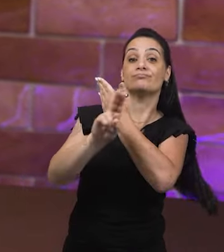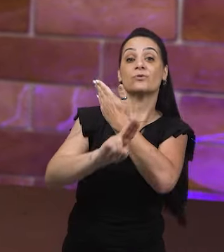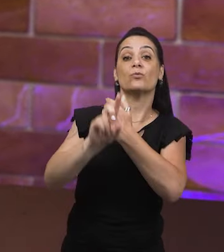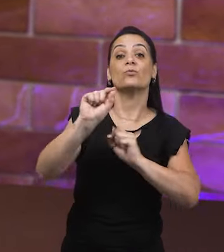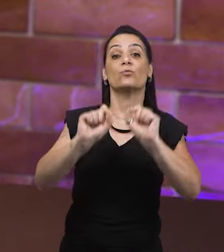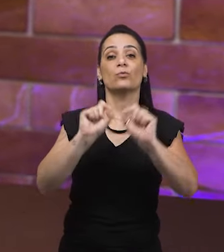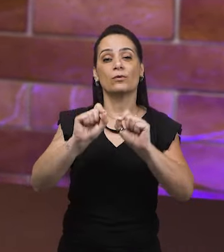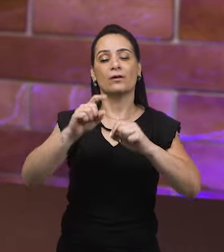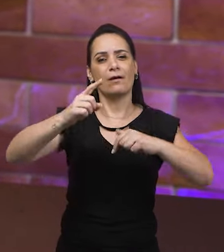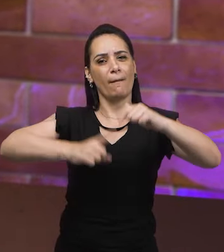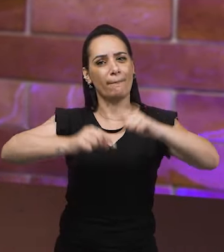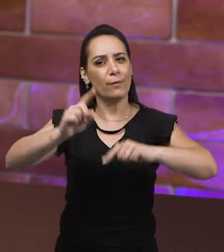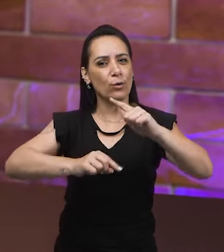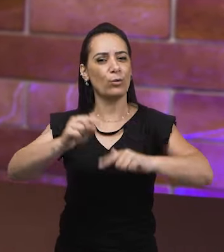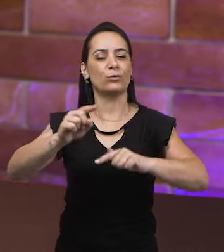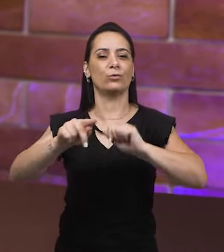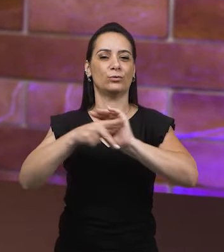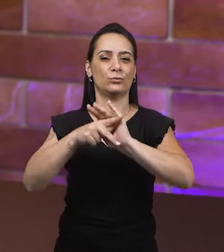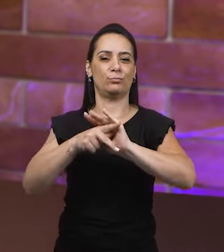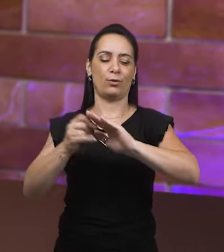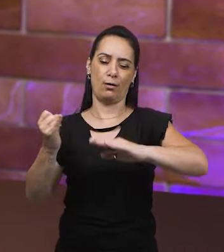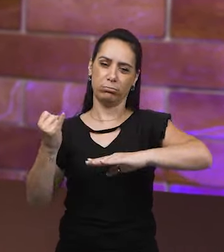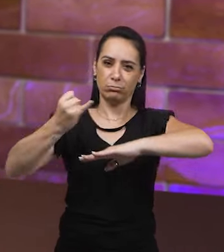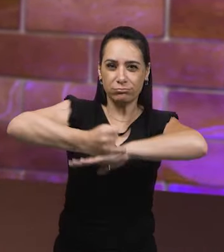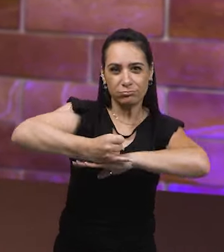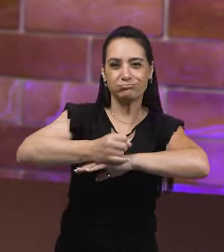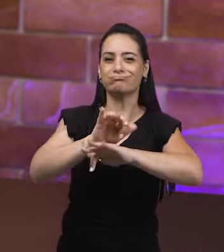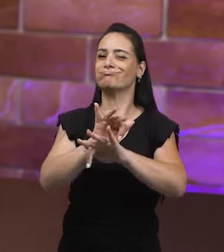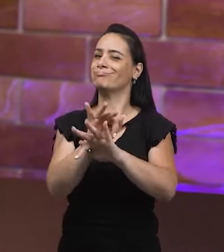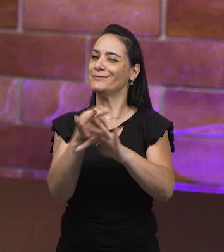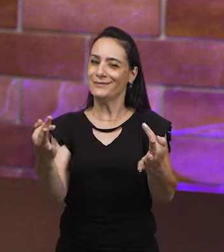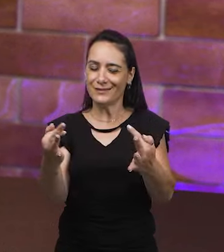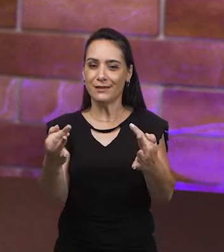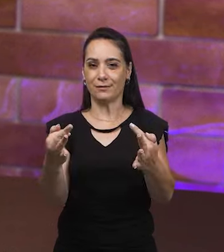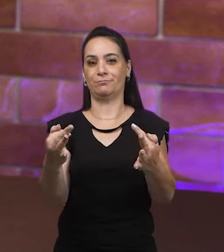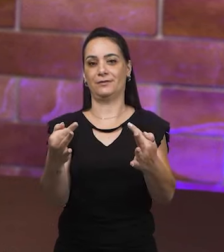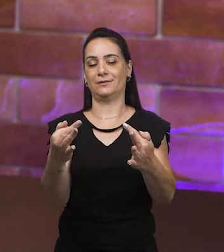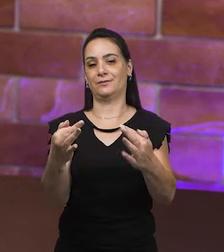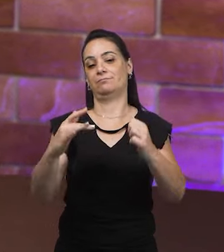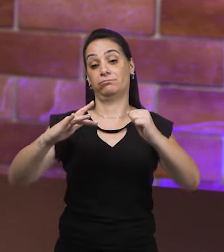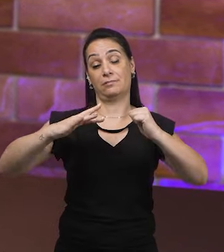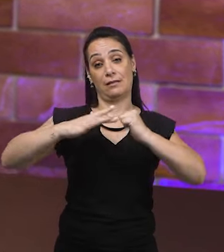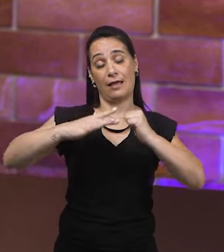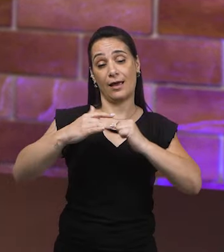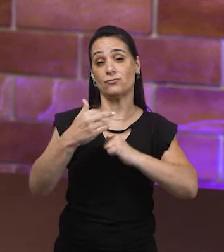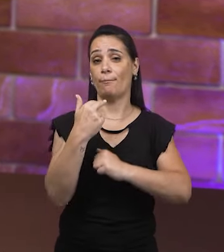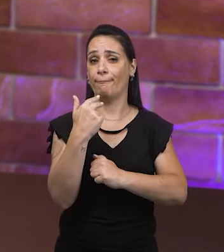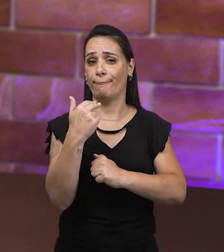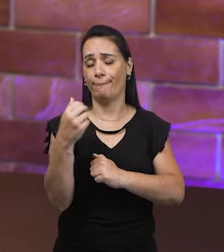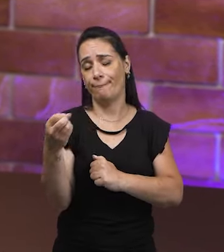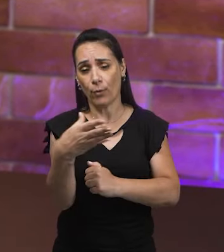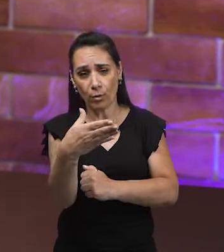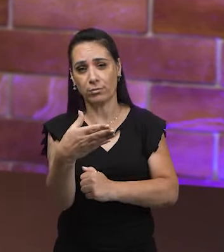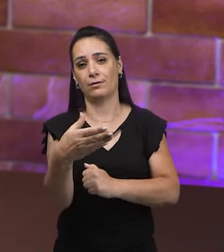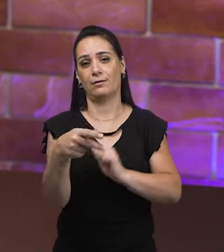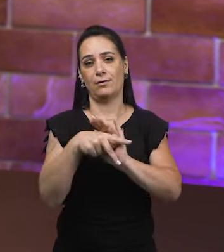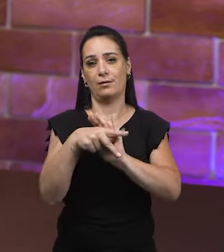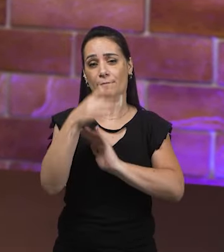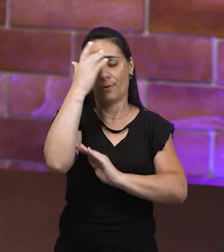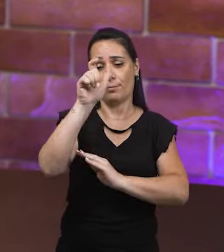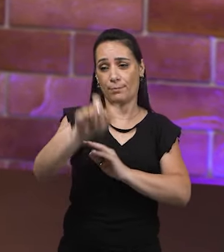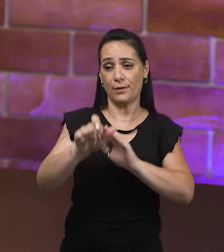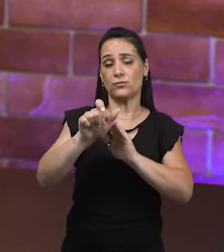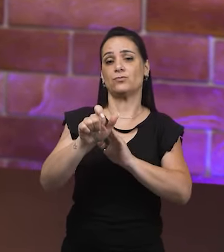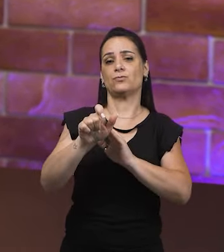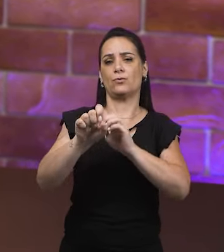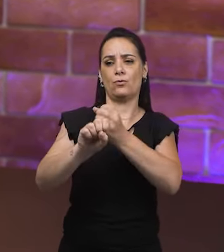BloxOne Threat Defense, um produto cloud de simples implementação nas redes modernas, através de agentes leves